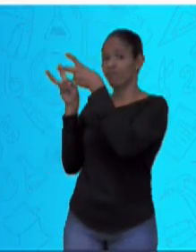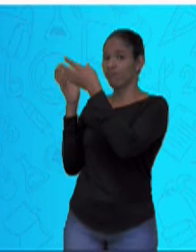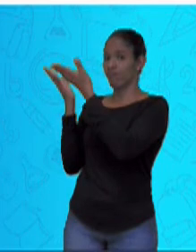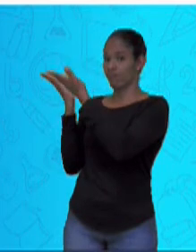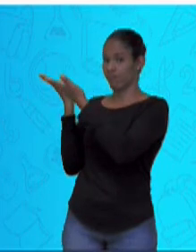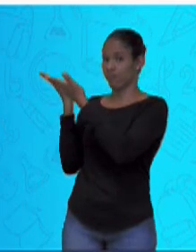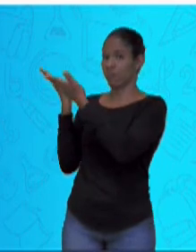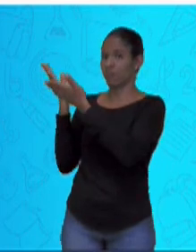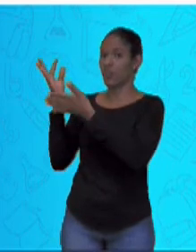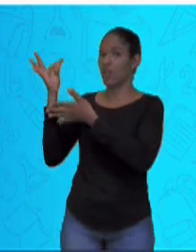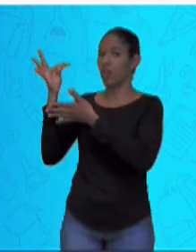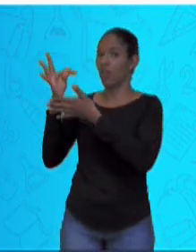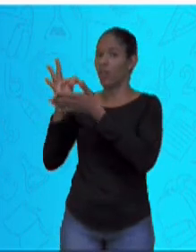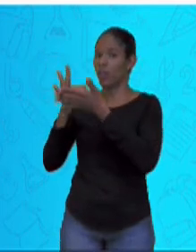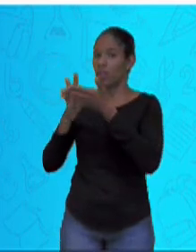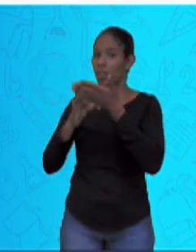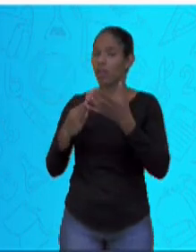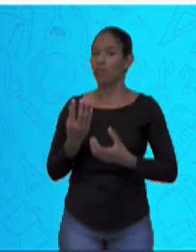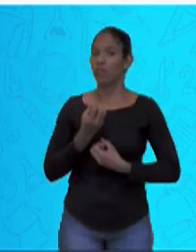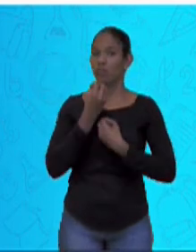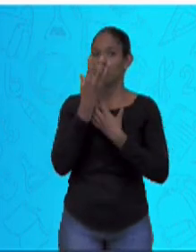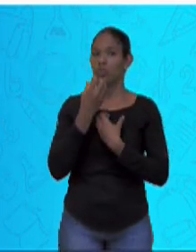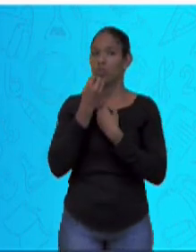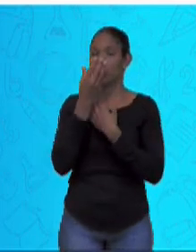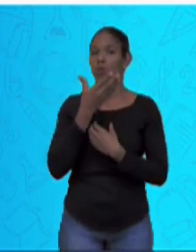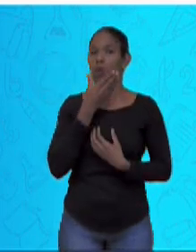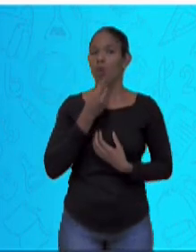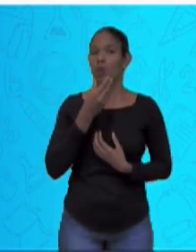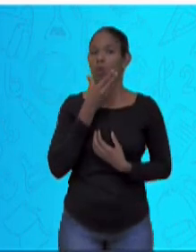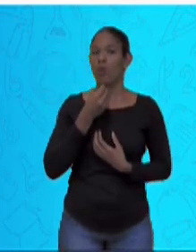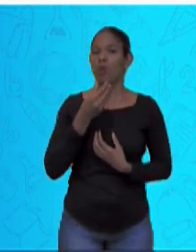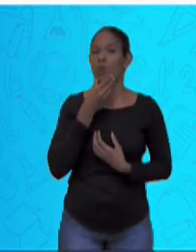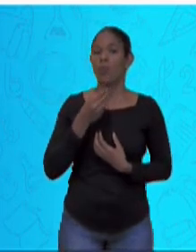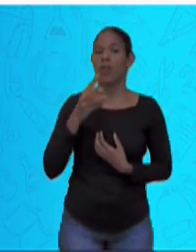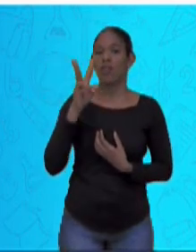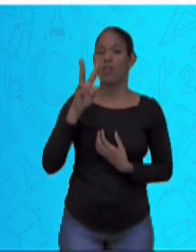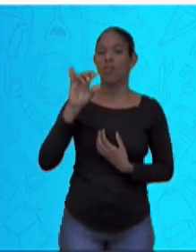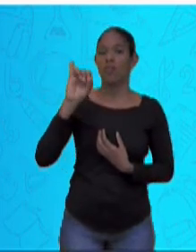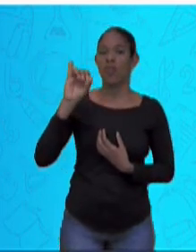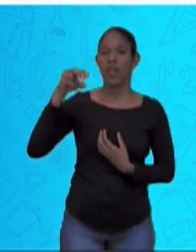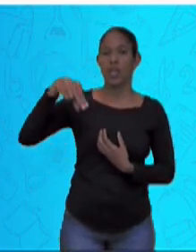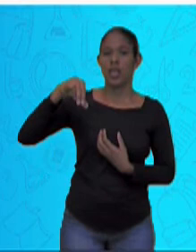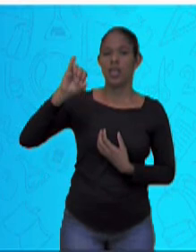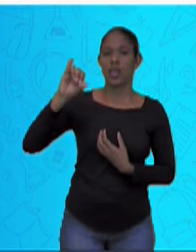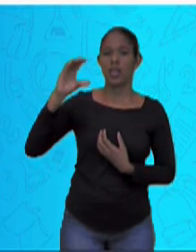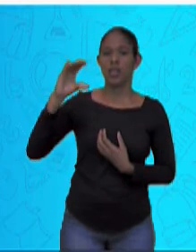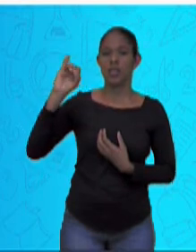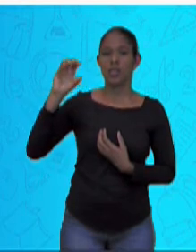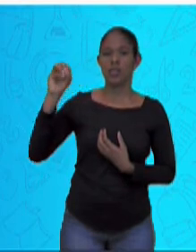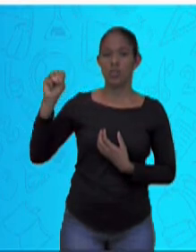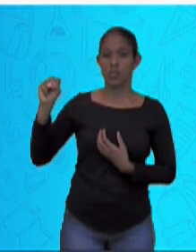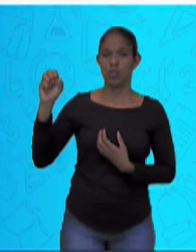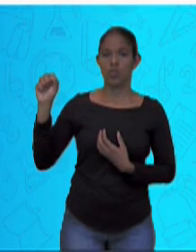um trecho da obra de Vinícius de Moraes, Soneto da Fidelidade.